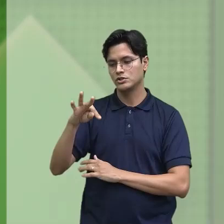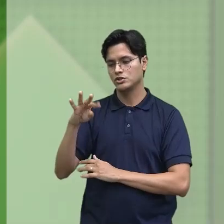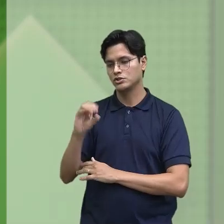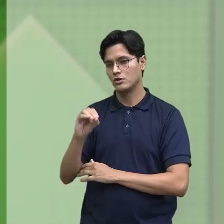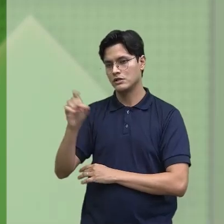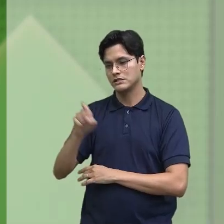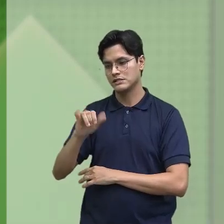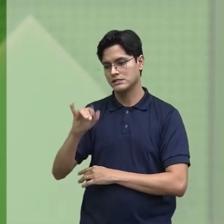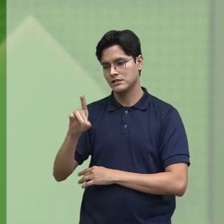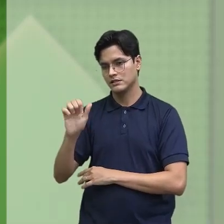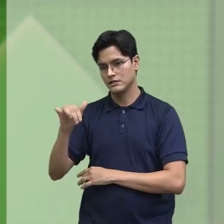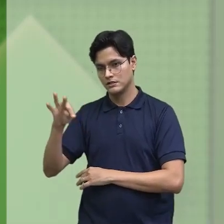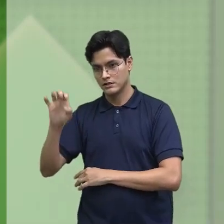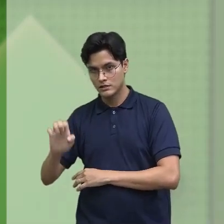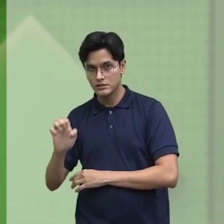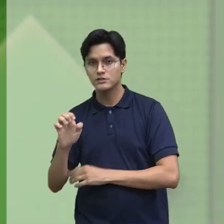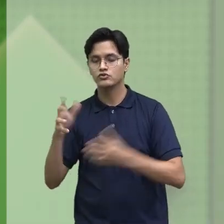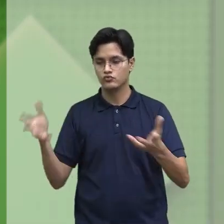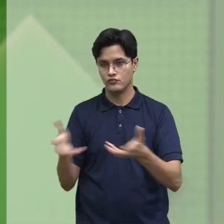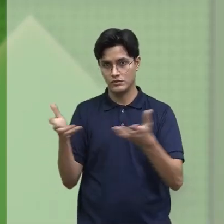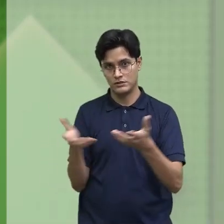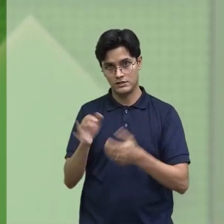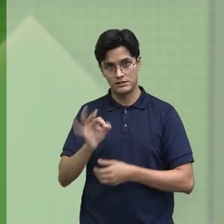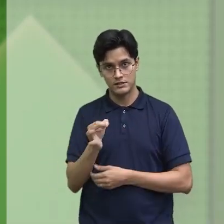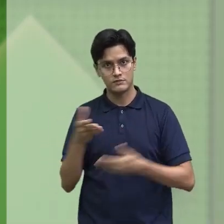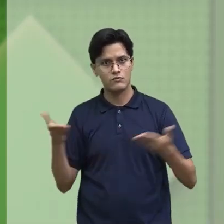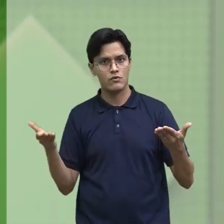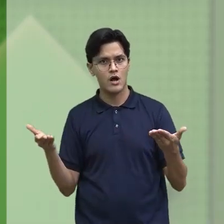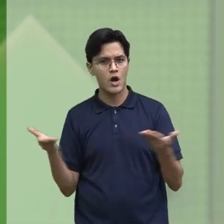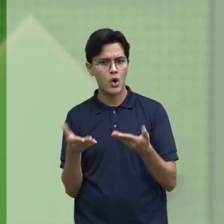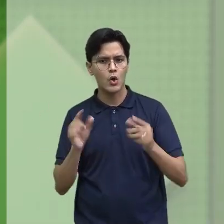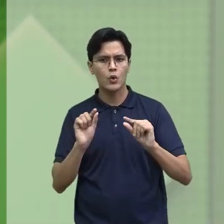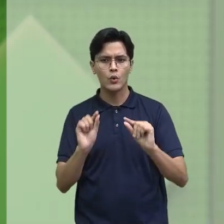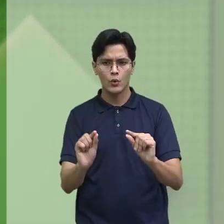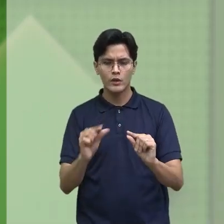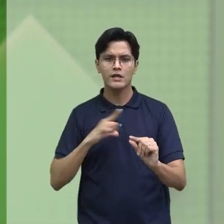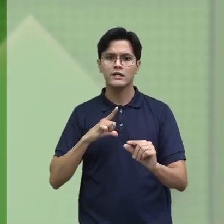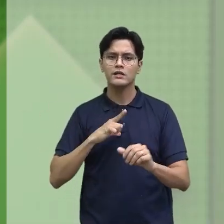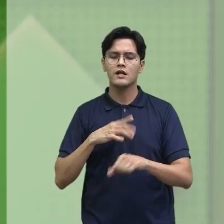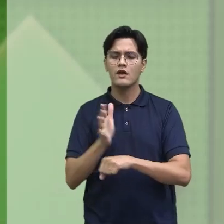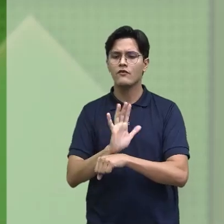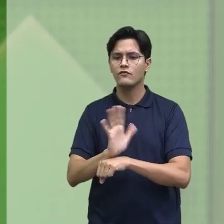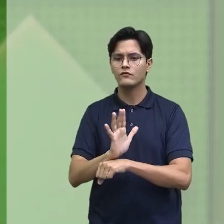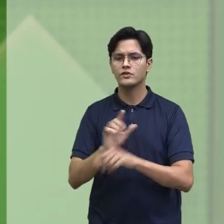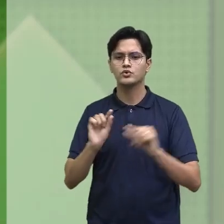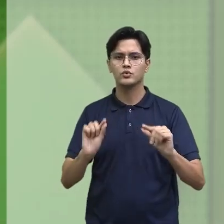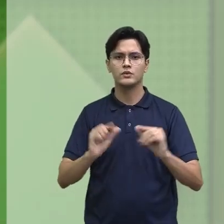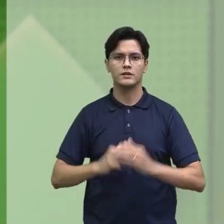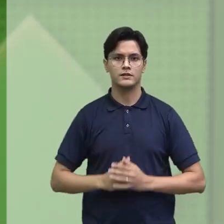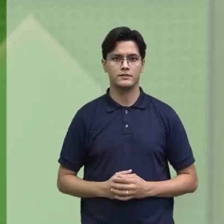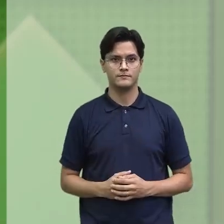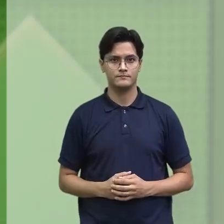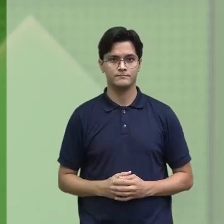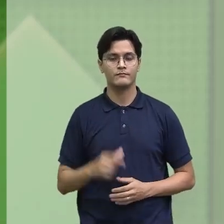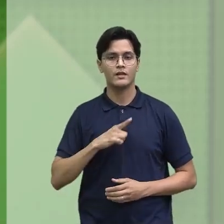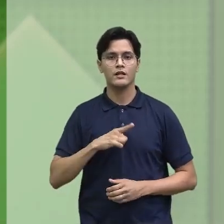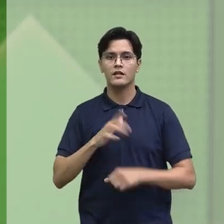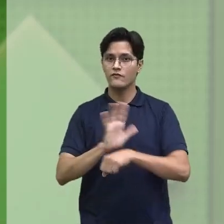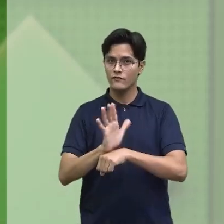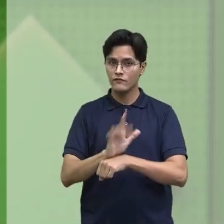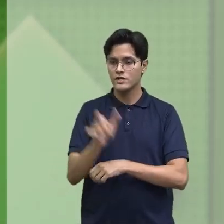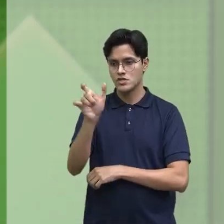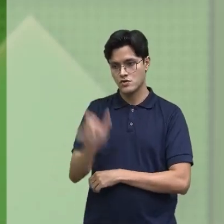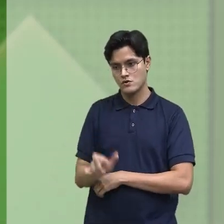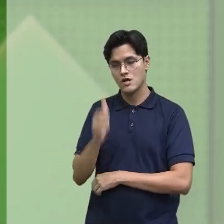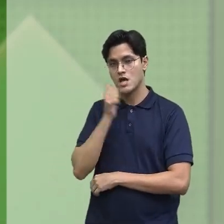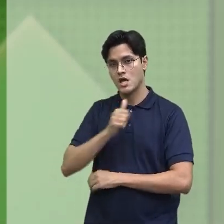vimos muitas tecnologias, né? E agora a gente vai ficar, né, com um vídeo de uma profissional dentro